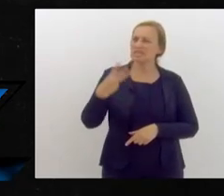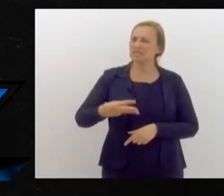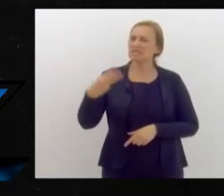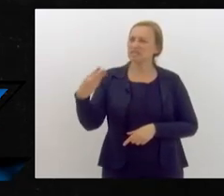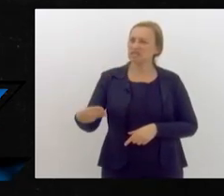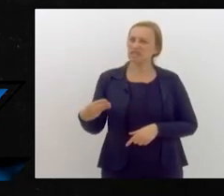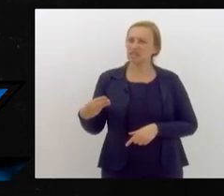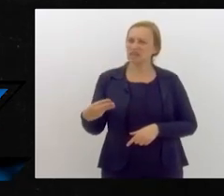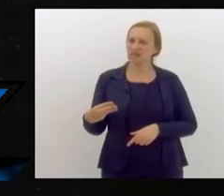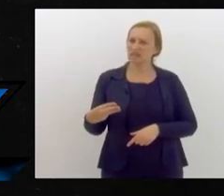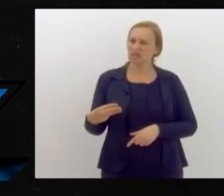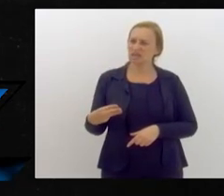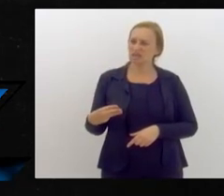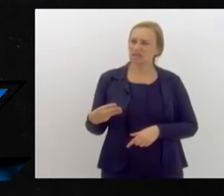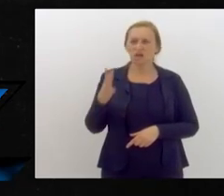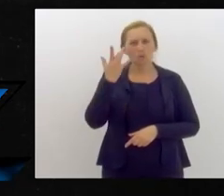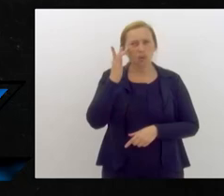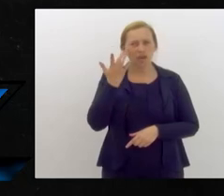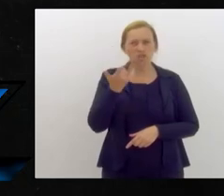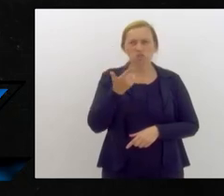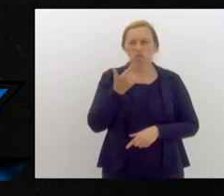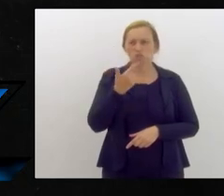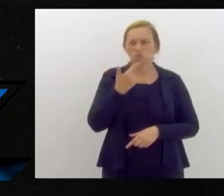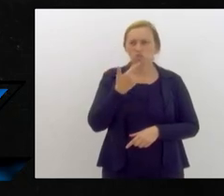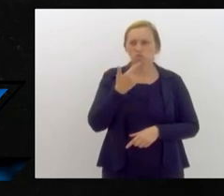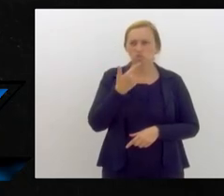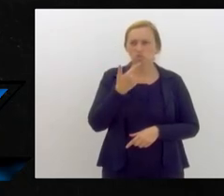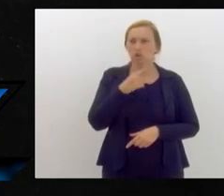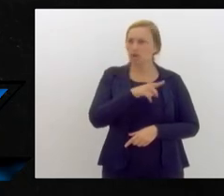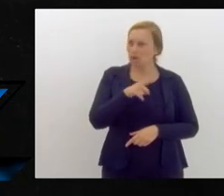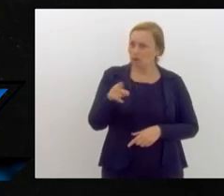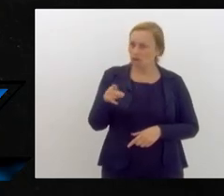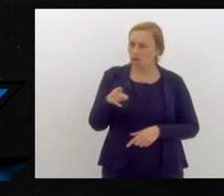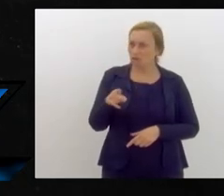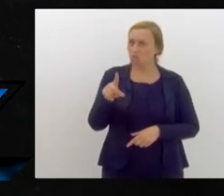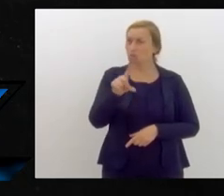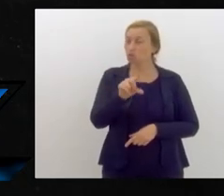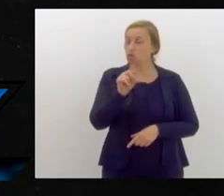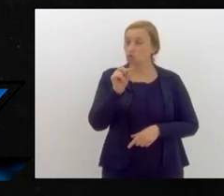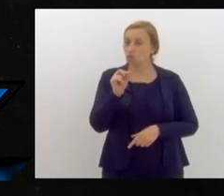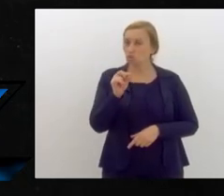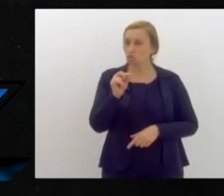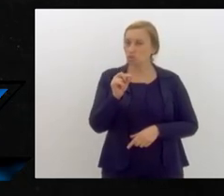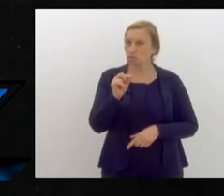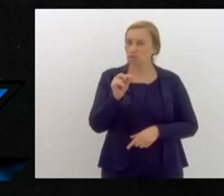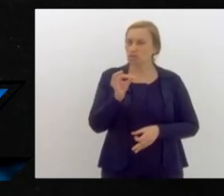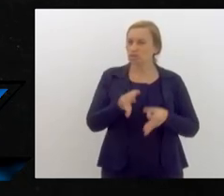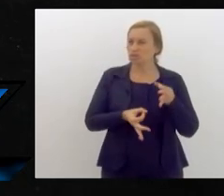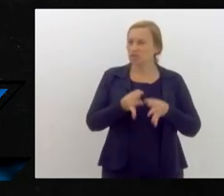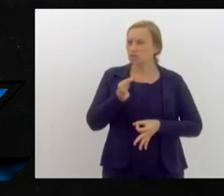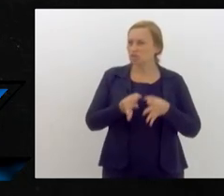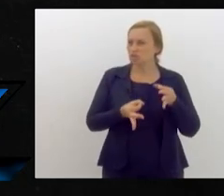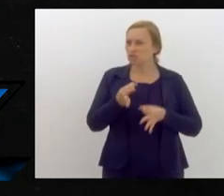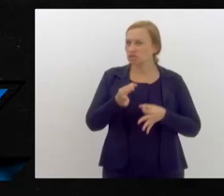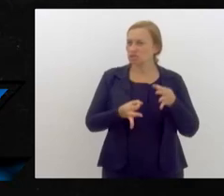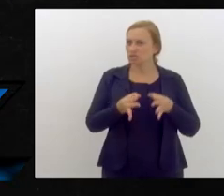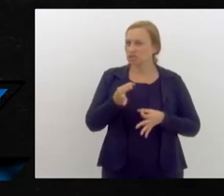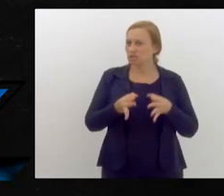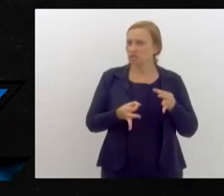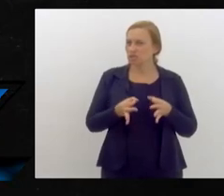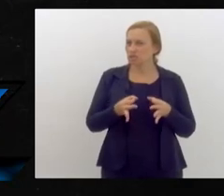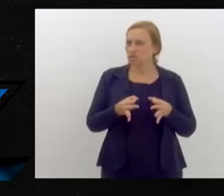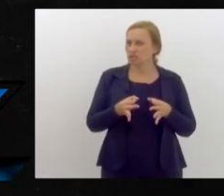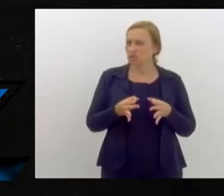trabalhadores e muito não me engano eles por uma decisão da justiça não é